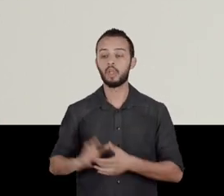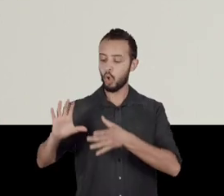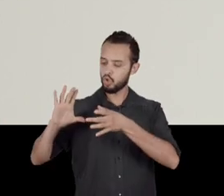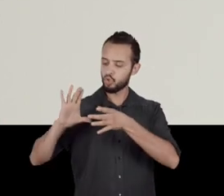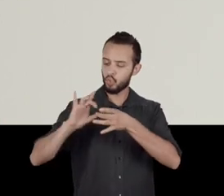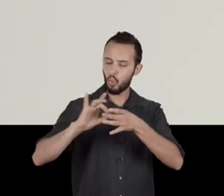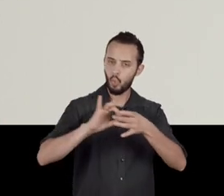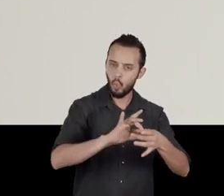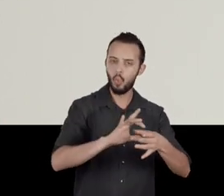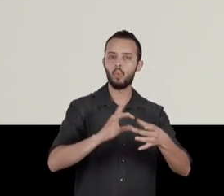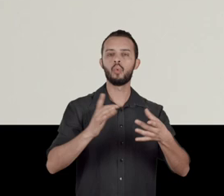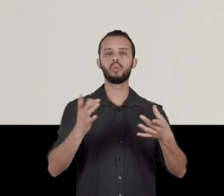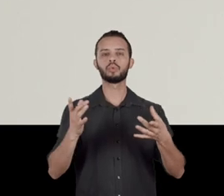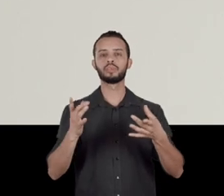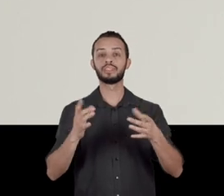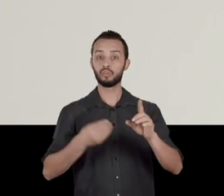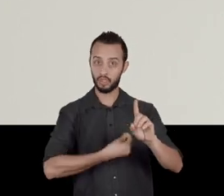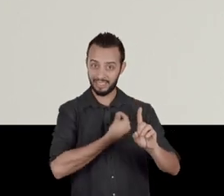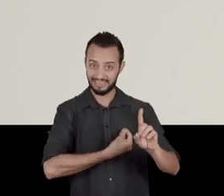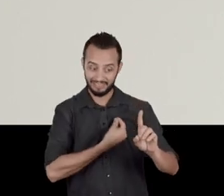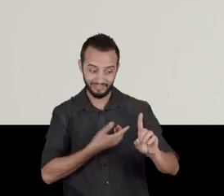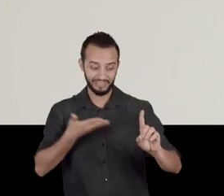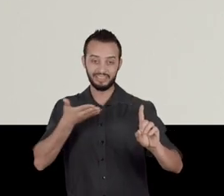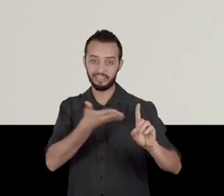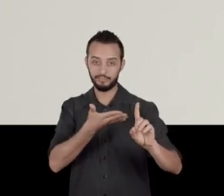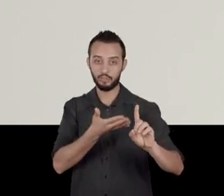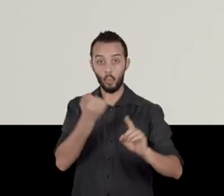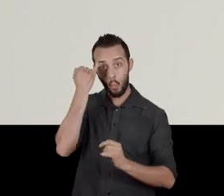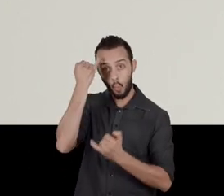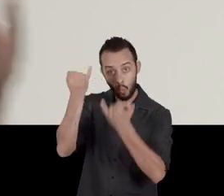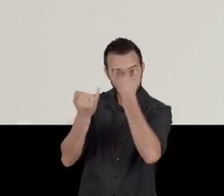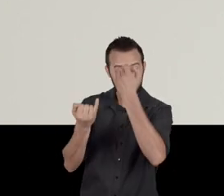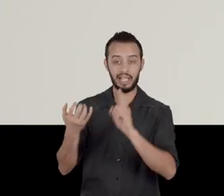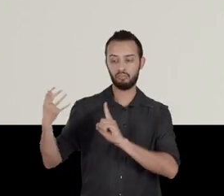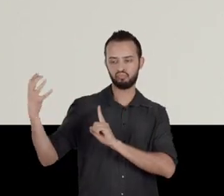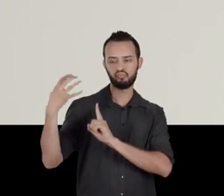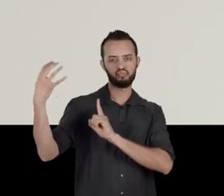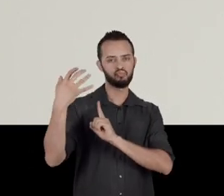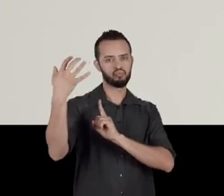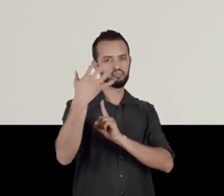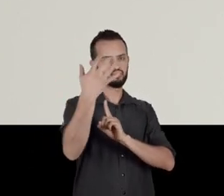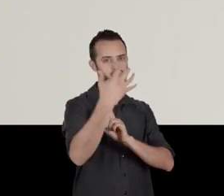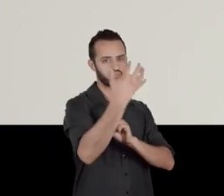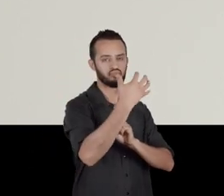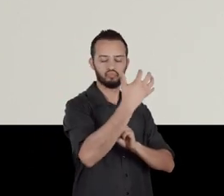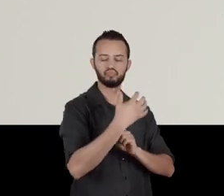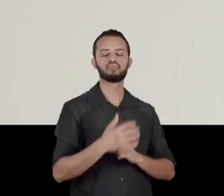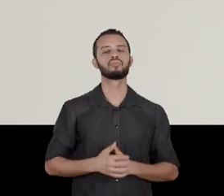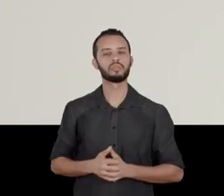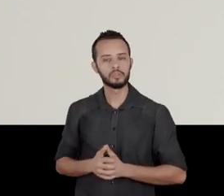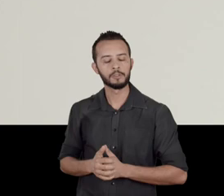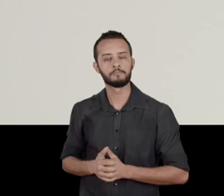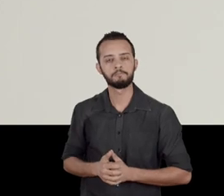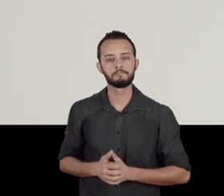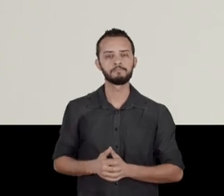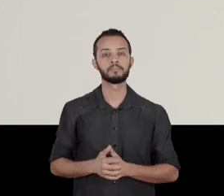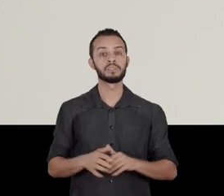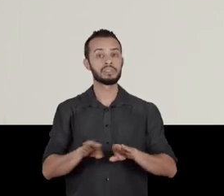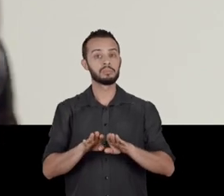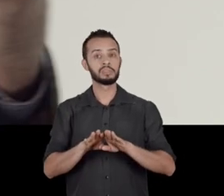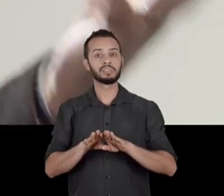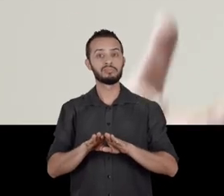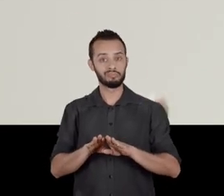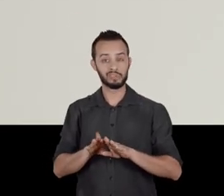esse contexto dele, contexto que ele vive, com as ideias que estão vigentes naquele momento que ele está trabalhando